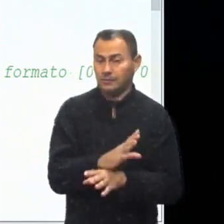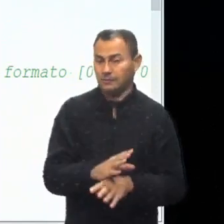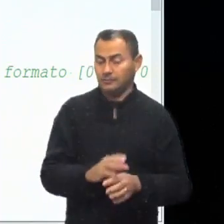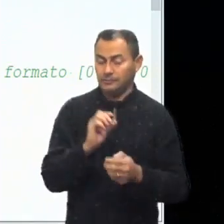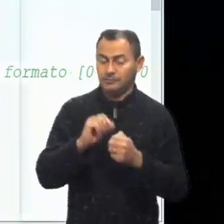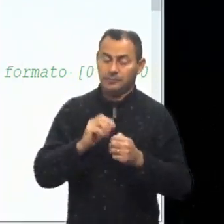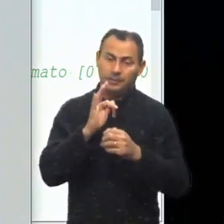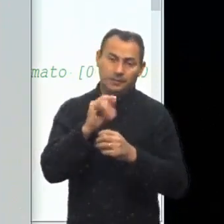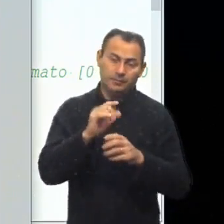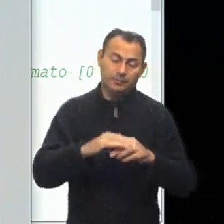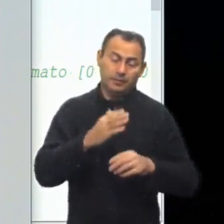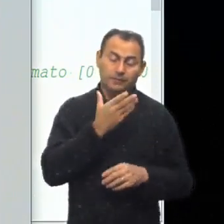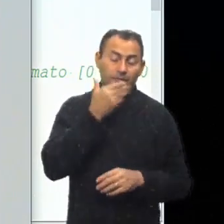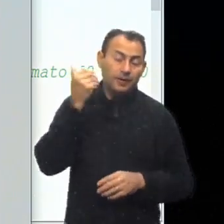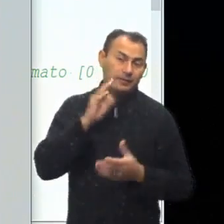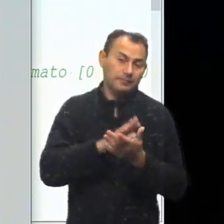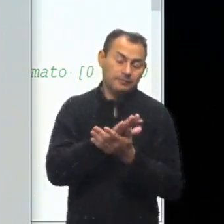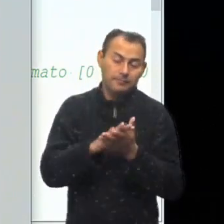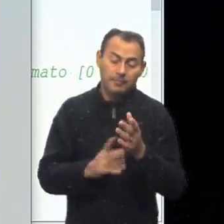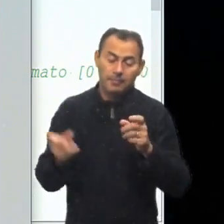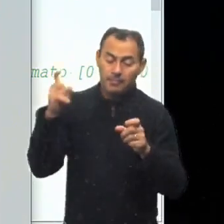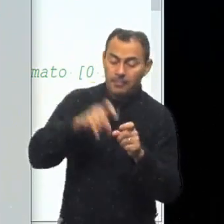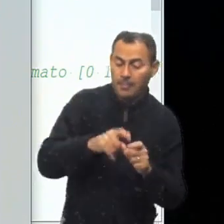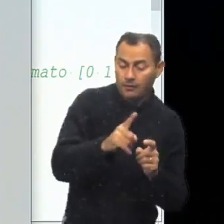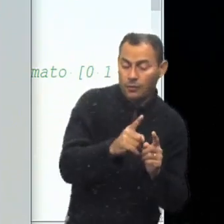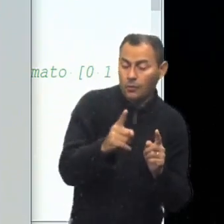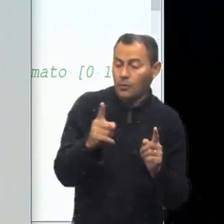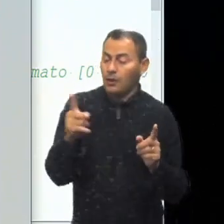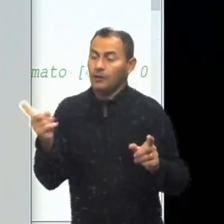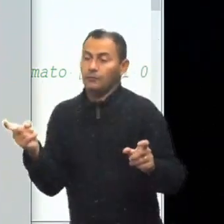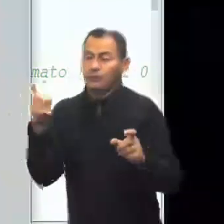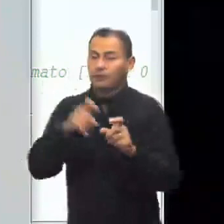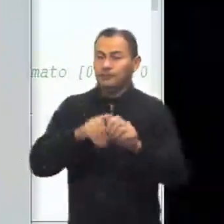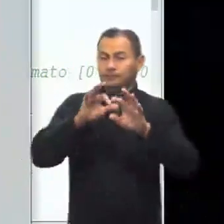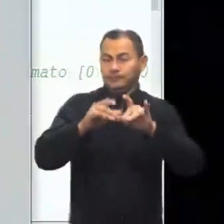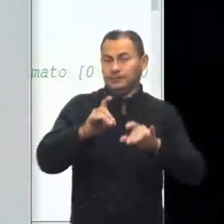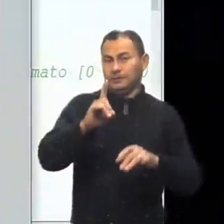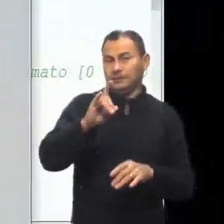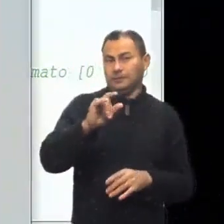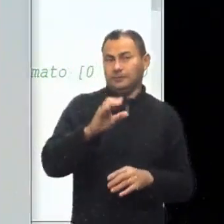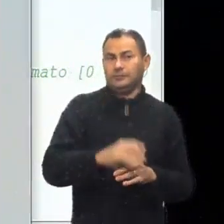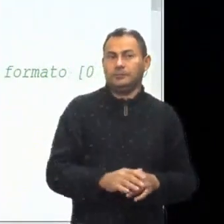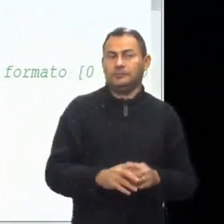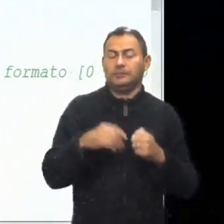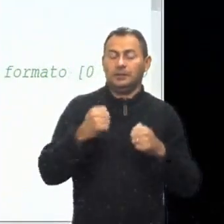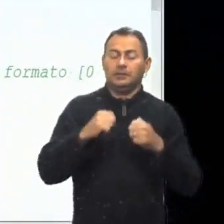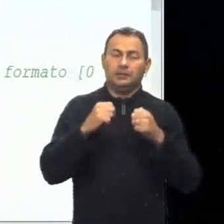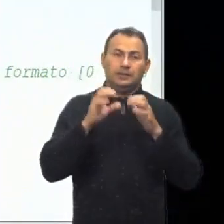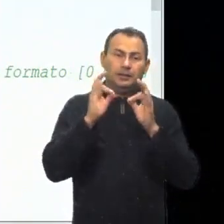Pronto, aí é mais fácil, a gente não precisa ficar voltando toda hora para digitar a frequência e sequência.